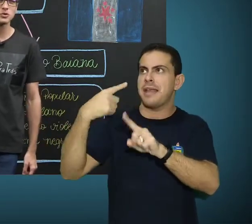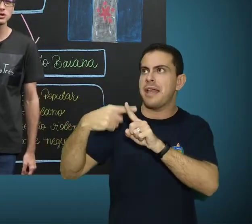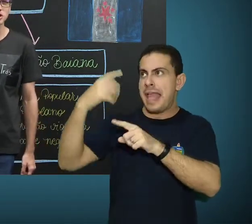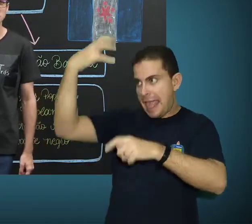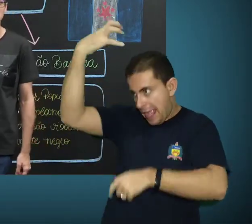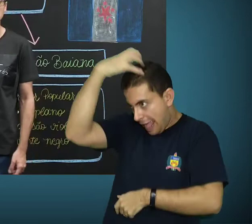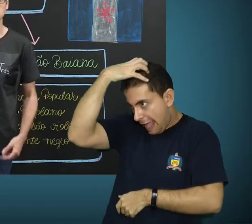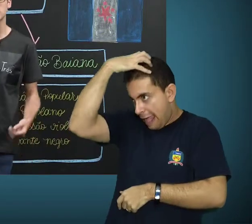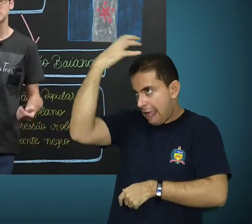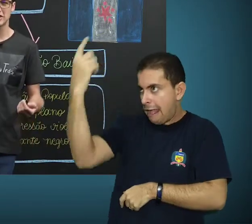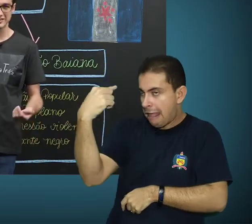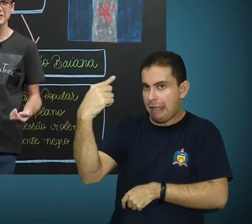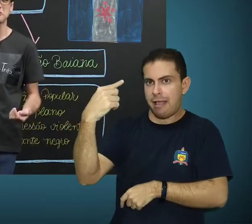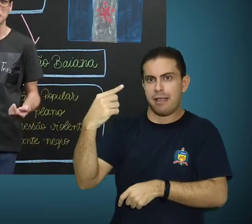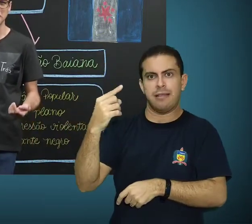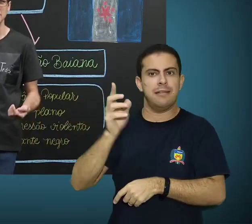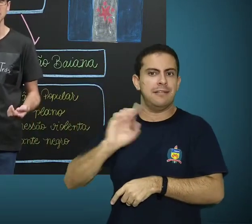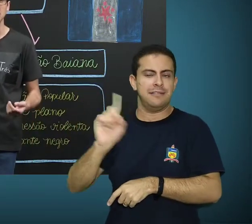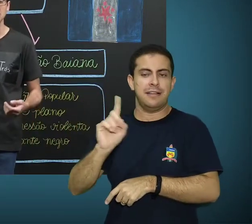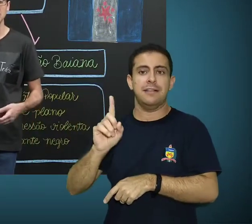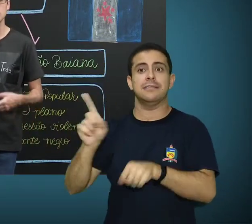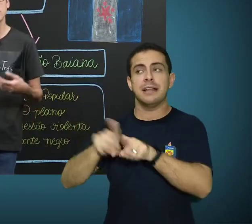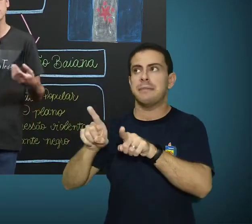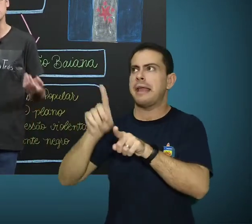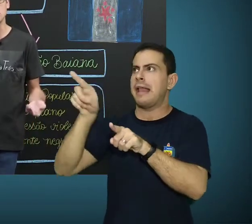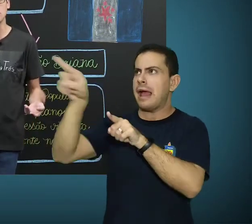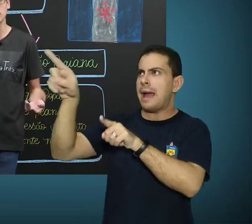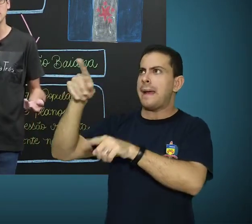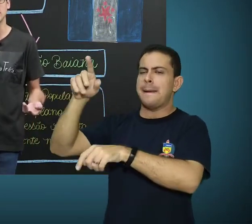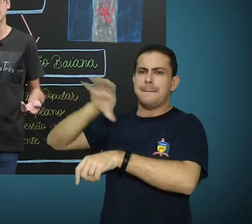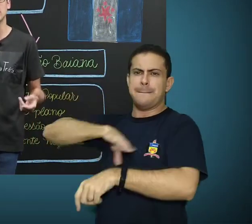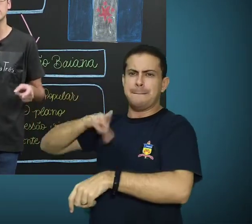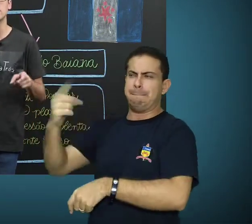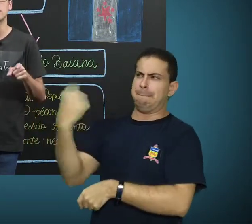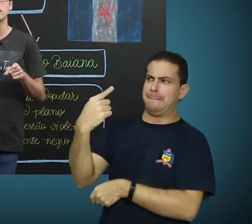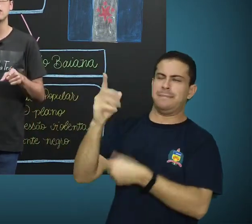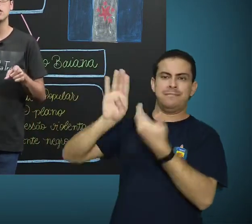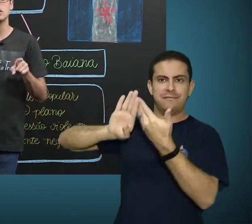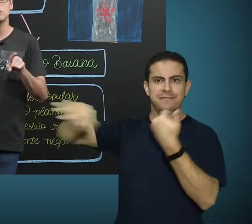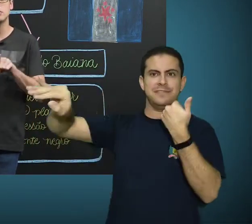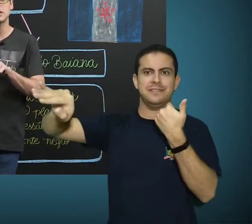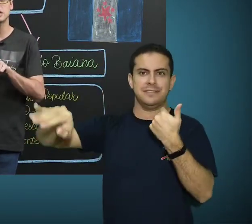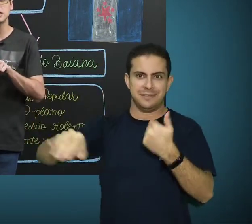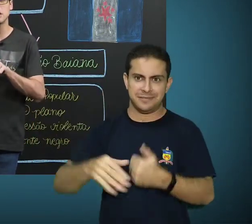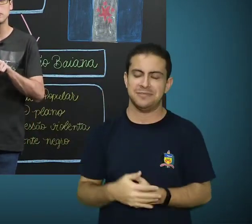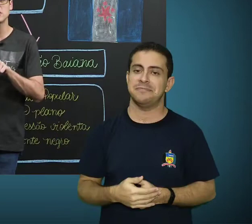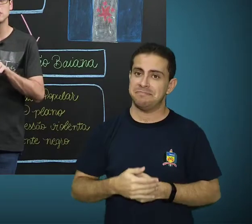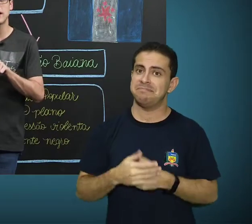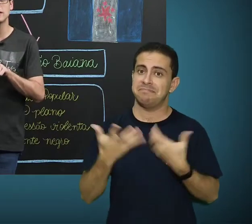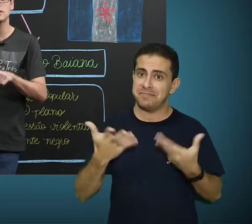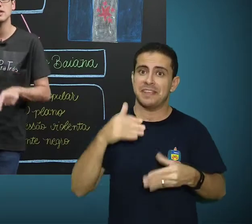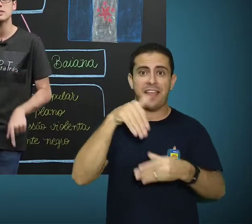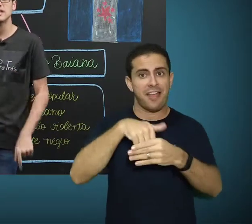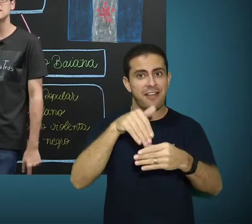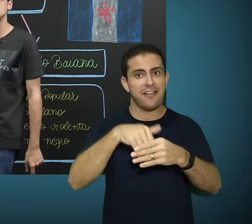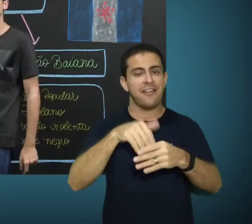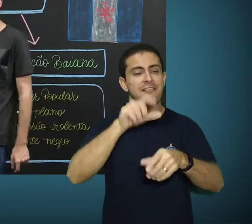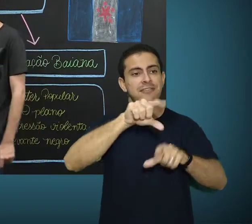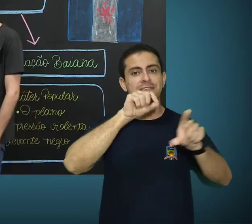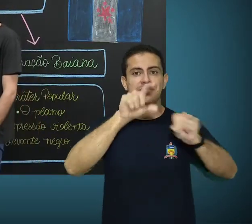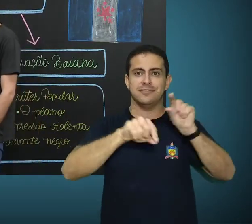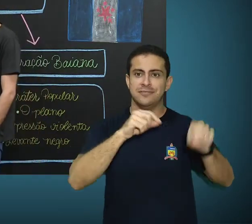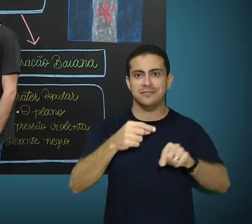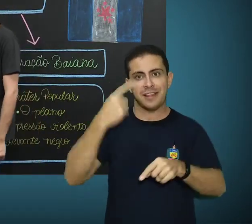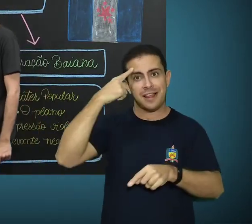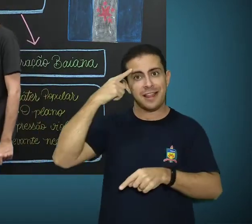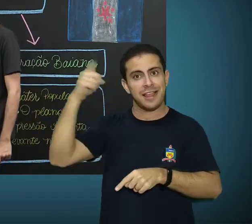regime absolutista, não era só deixar de ser colônia. E queriam uma república, que era um regime bastante aproximado das ideias